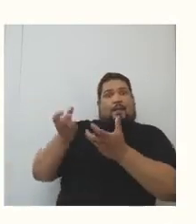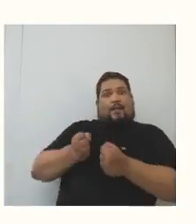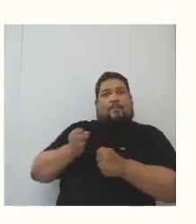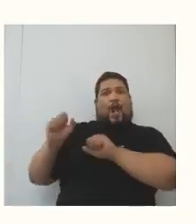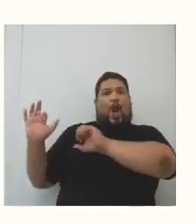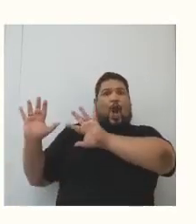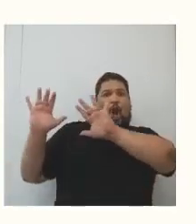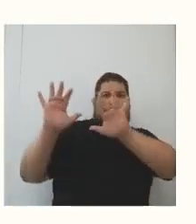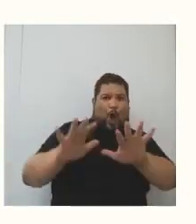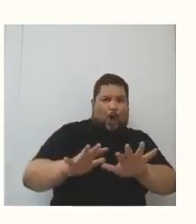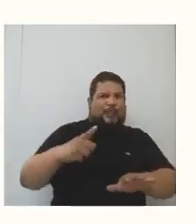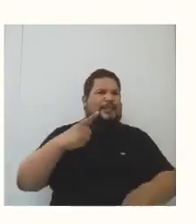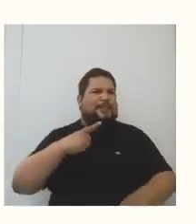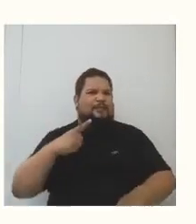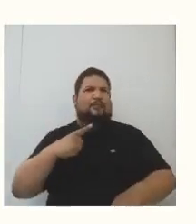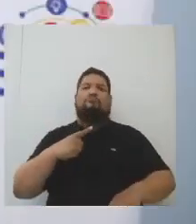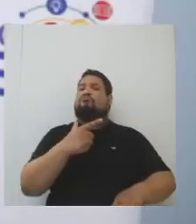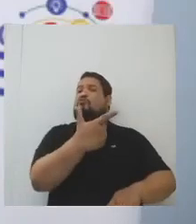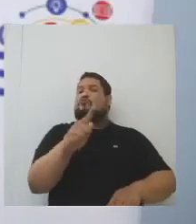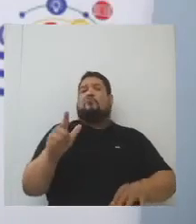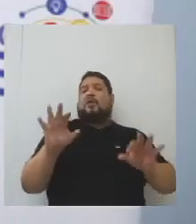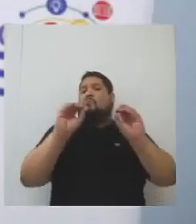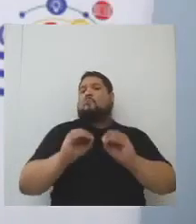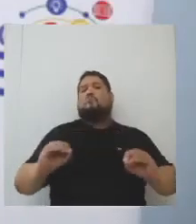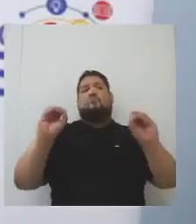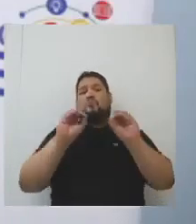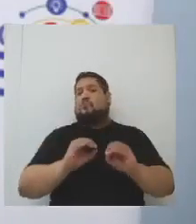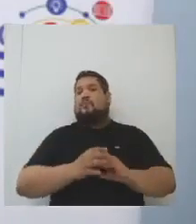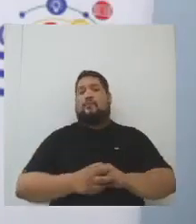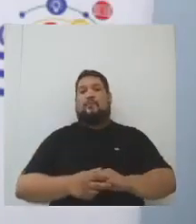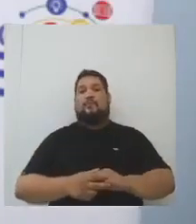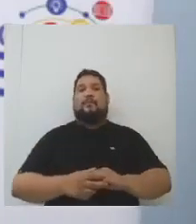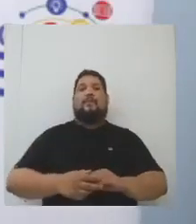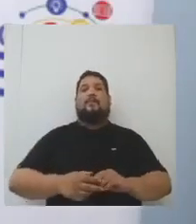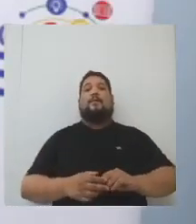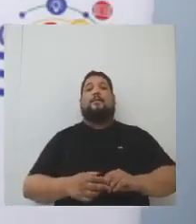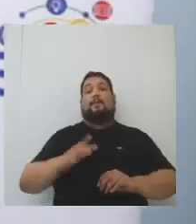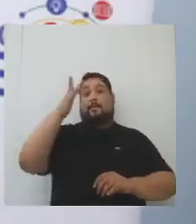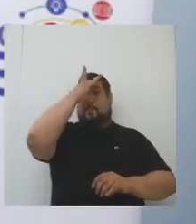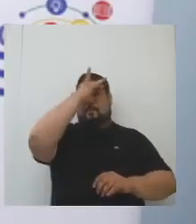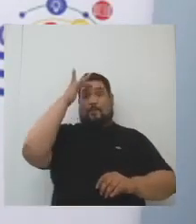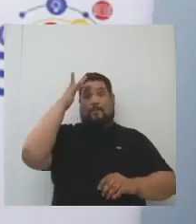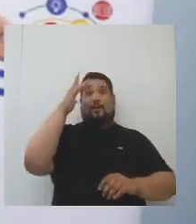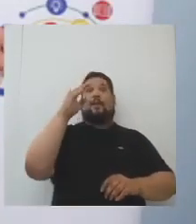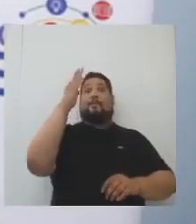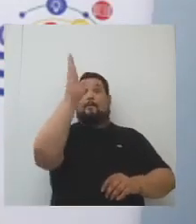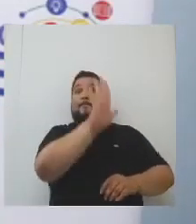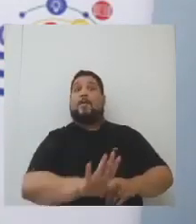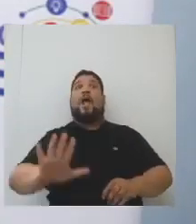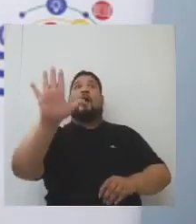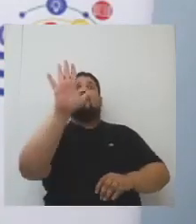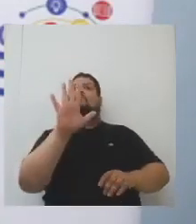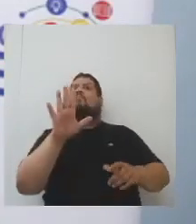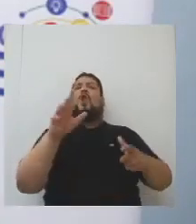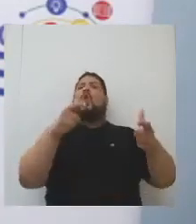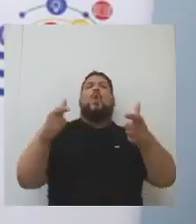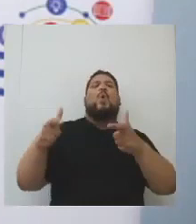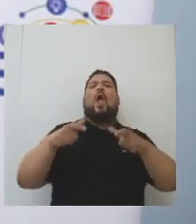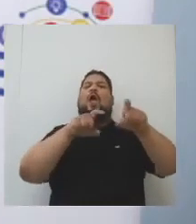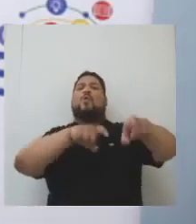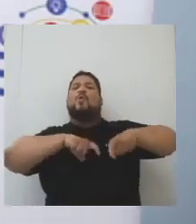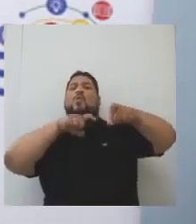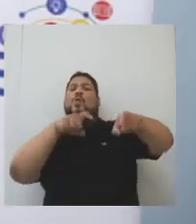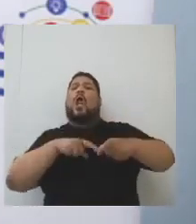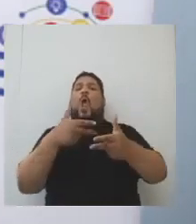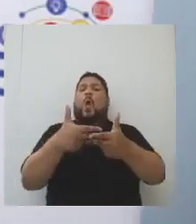aqui em nossas terras? De jeito nenhum. De jeito nenhum. A maior parte, né, do nosso território aqui, precisamos entender que as pessoas moravam na zona